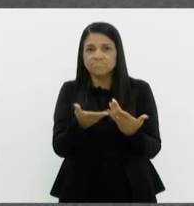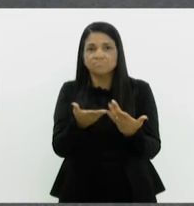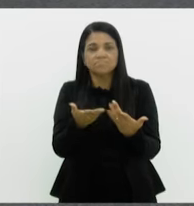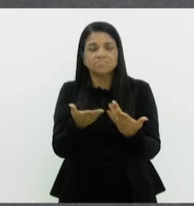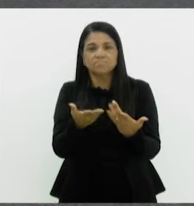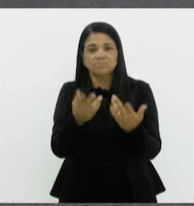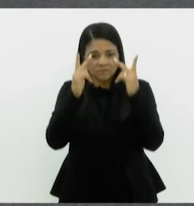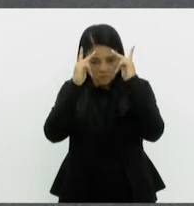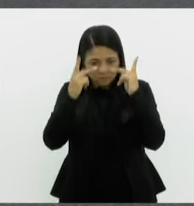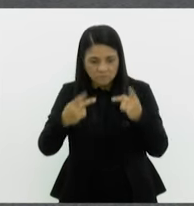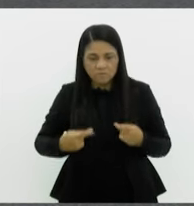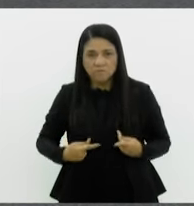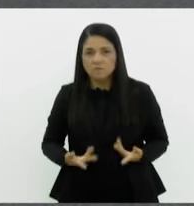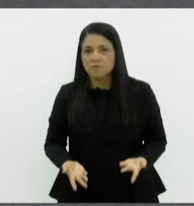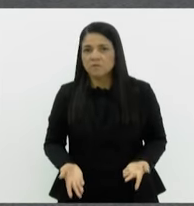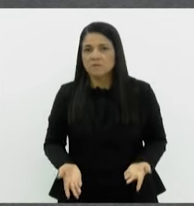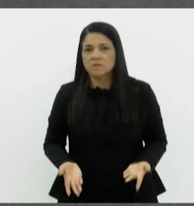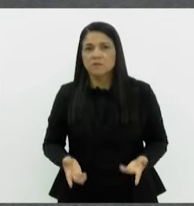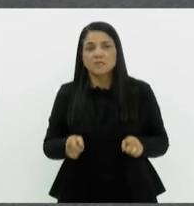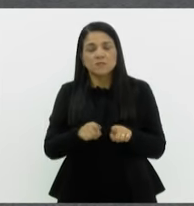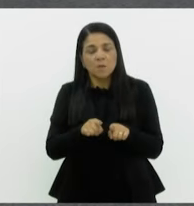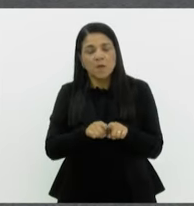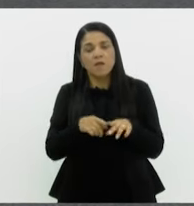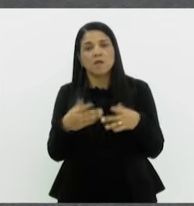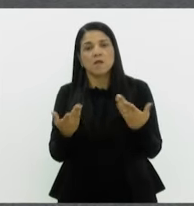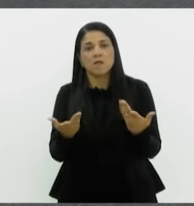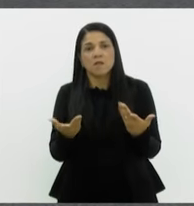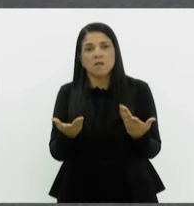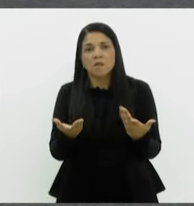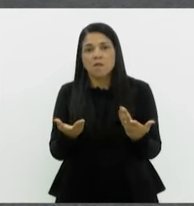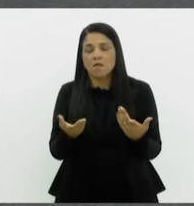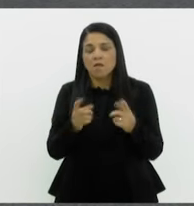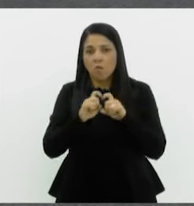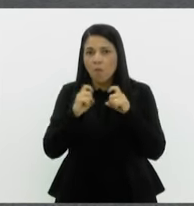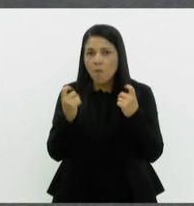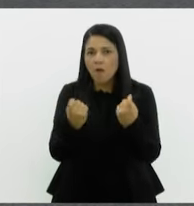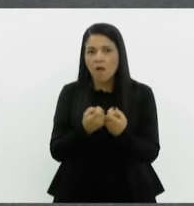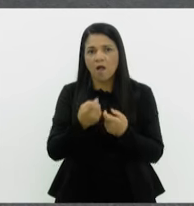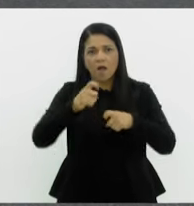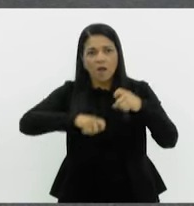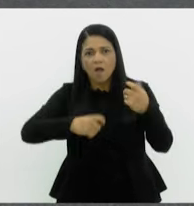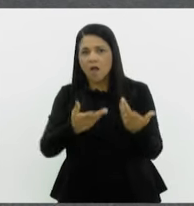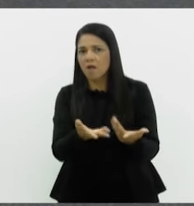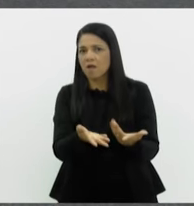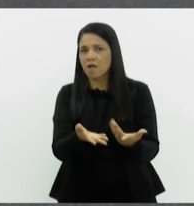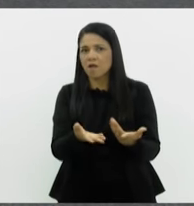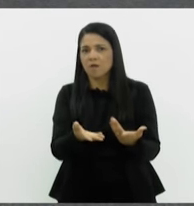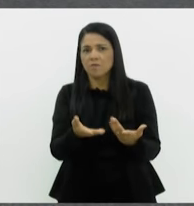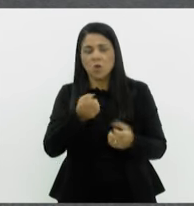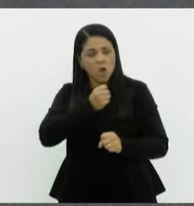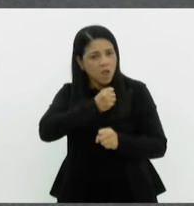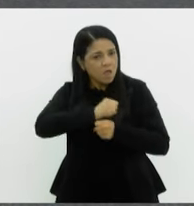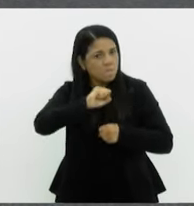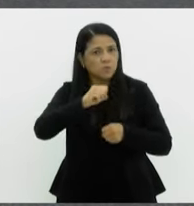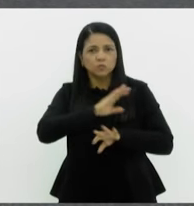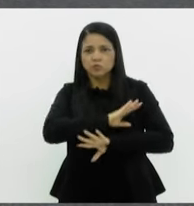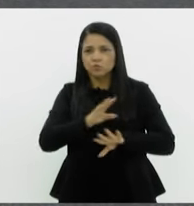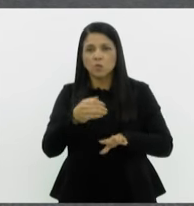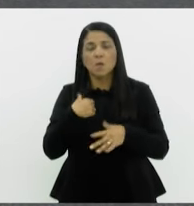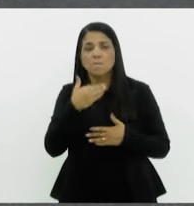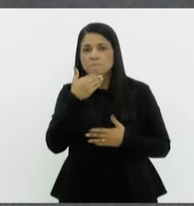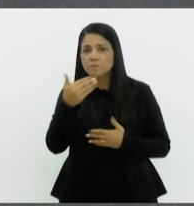e ainda convivendo com abusos sexuais. Isso é absurdo, fica o nosso repúdio a toda essa situação e também pedido para